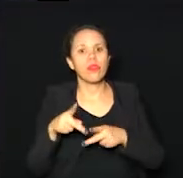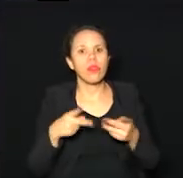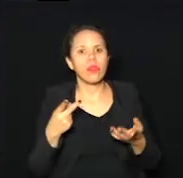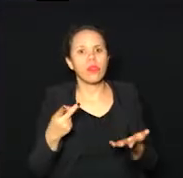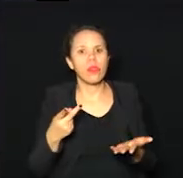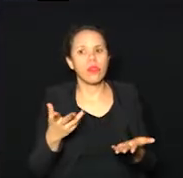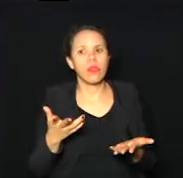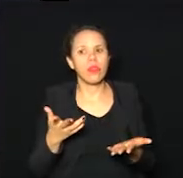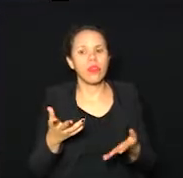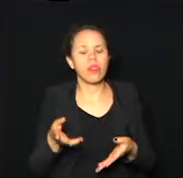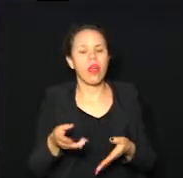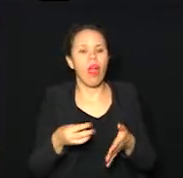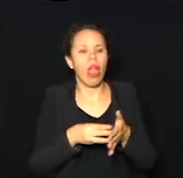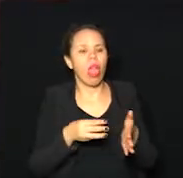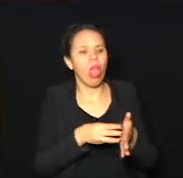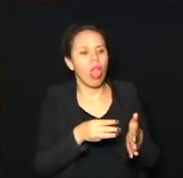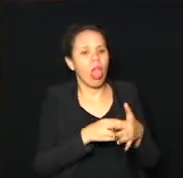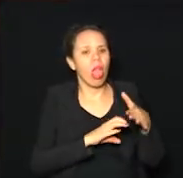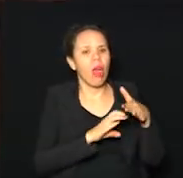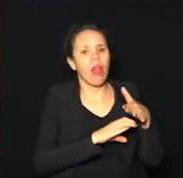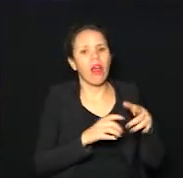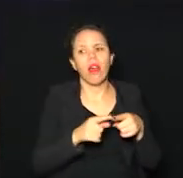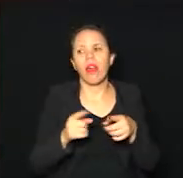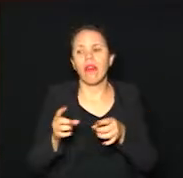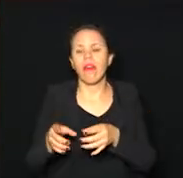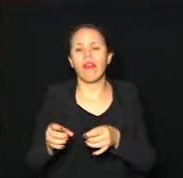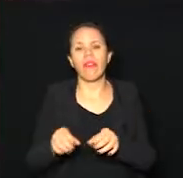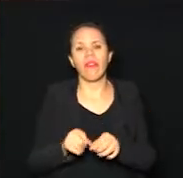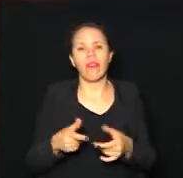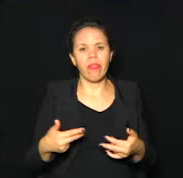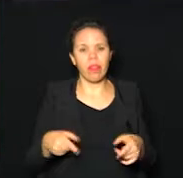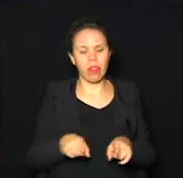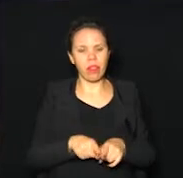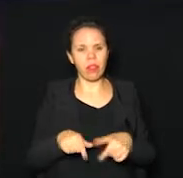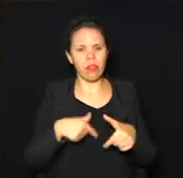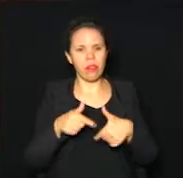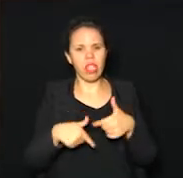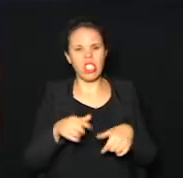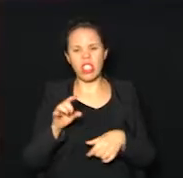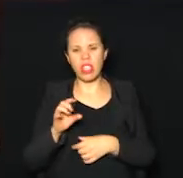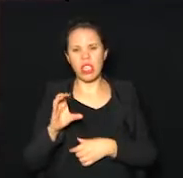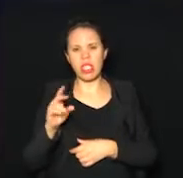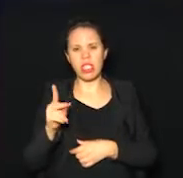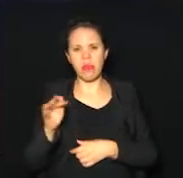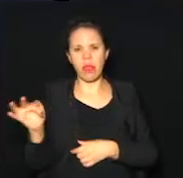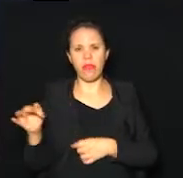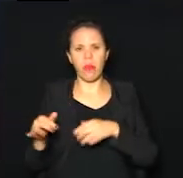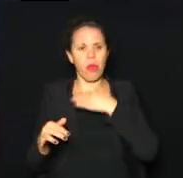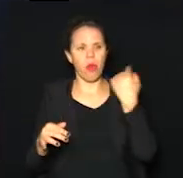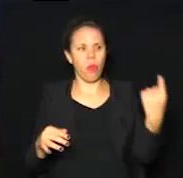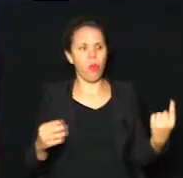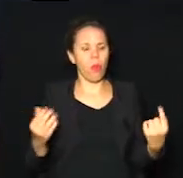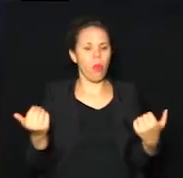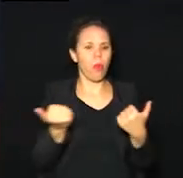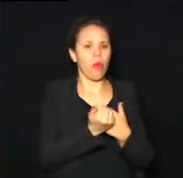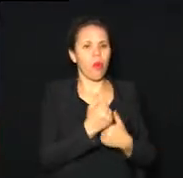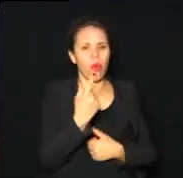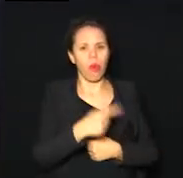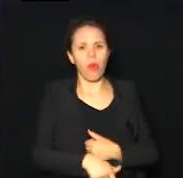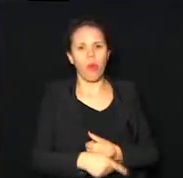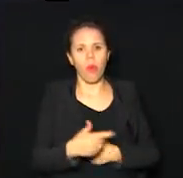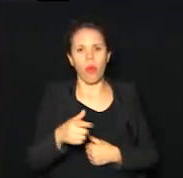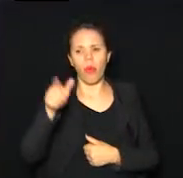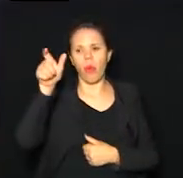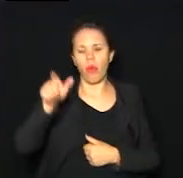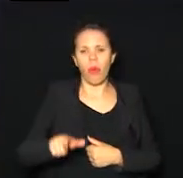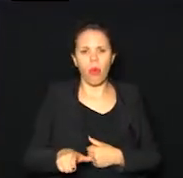as coisas. Vamos terceirizar porque é apenas um CPF. Morreu um, bota outro. Igual um imbecil